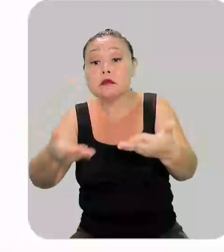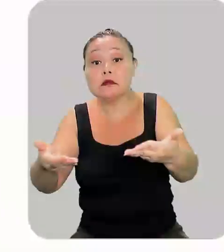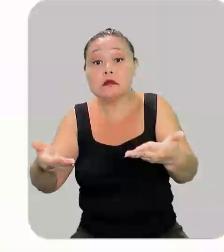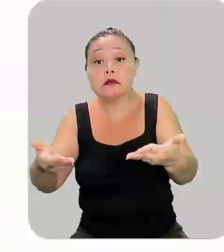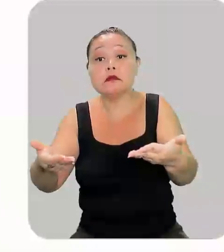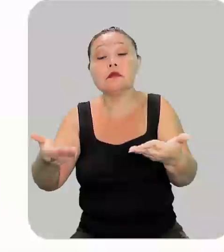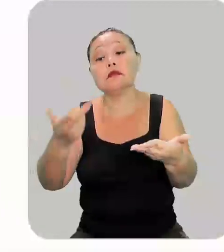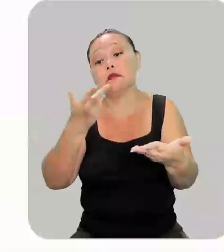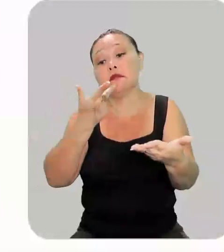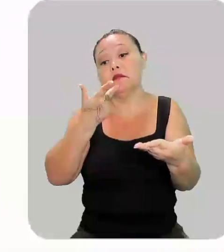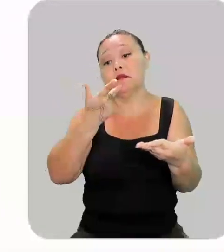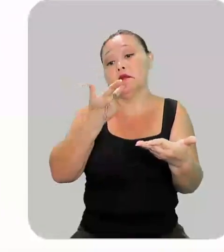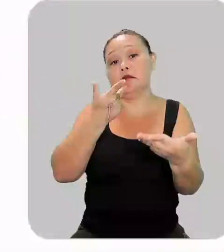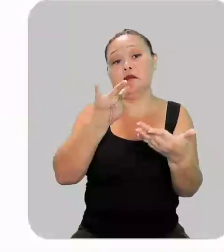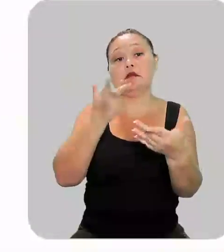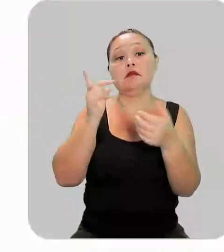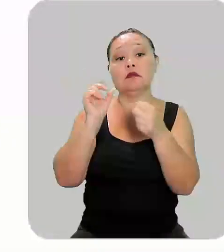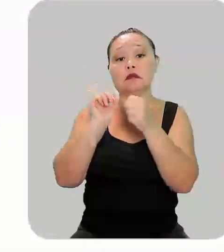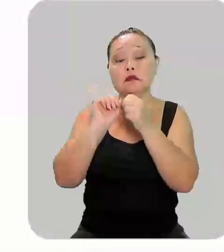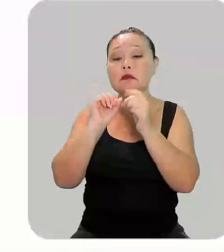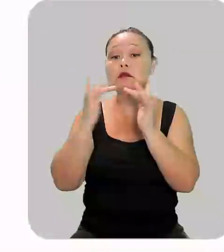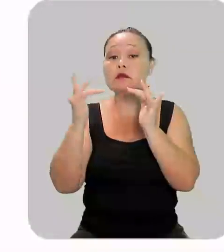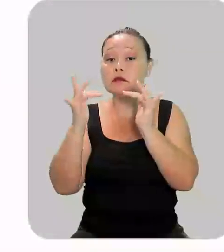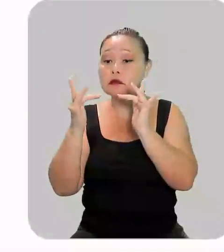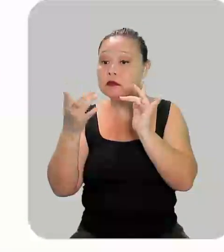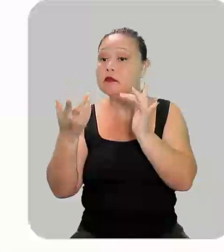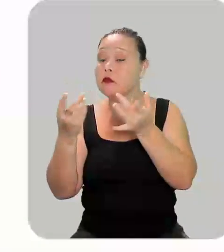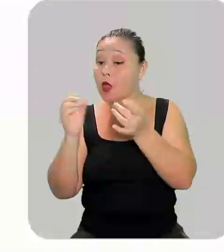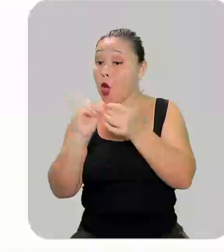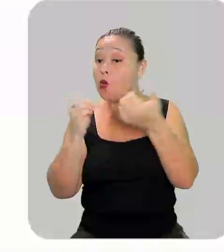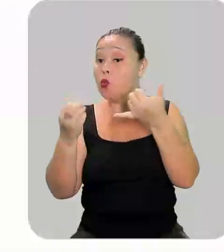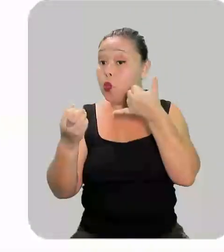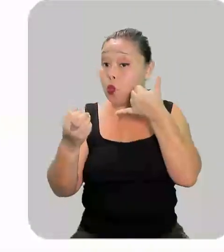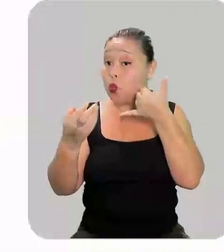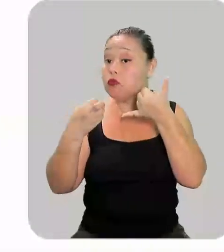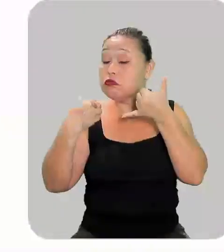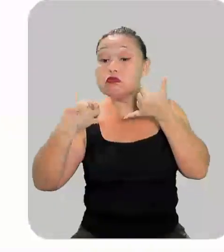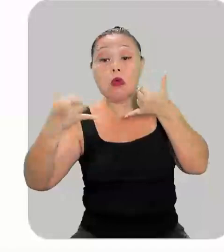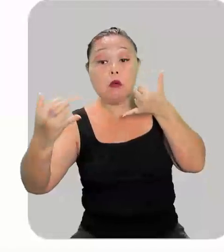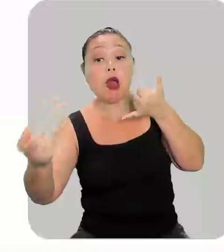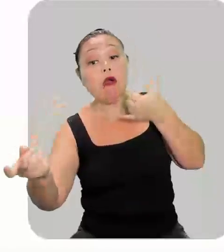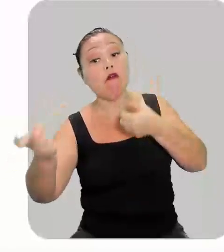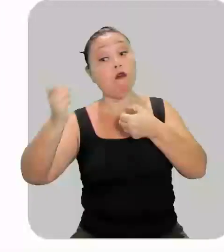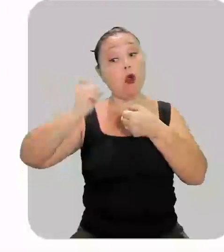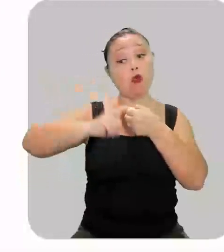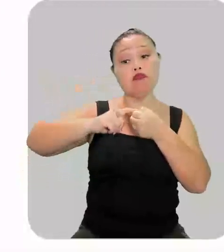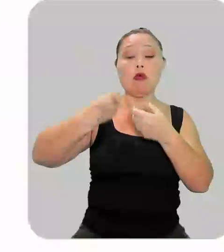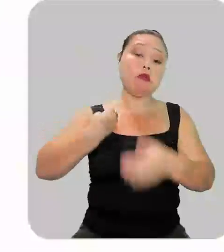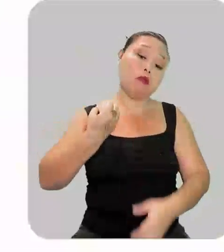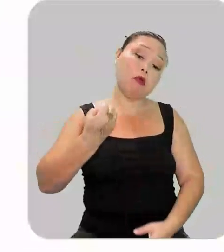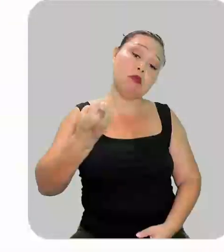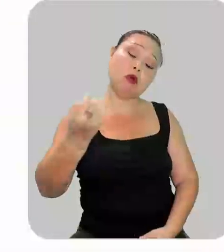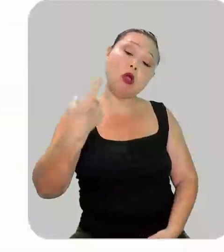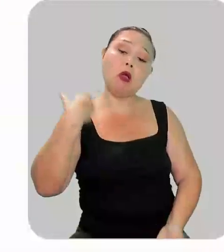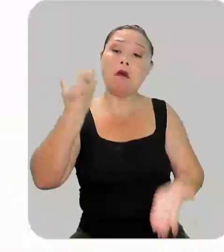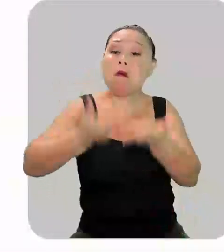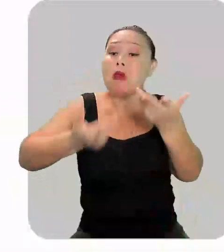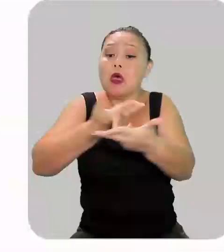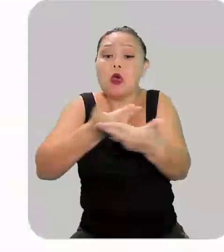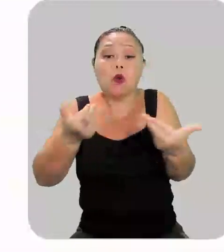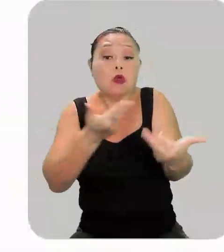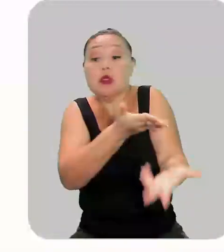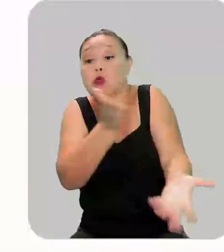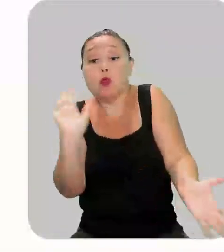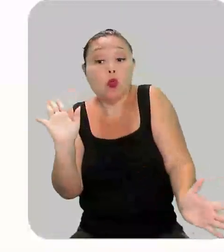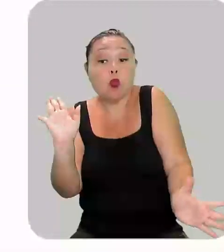objeto e de seu contato para eventual devolução. Então o cara viajou, perdeu alguma coisa